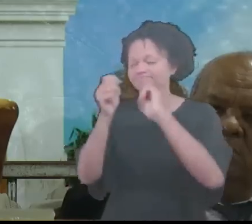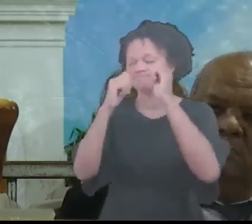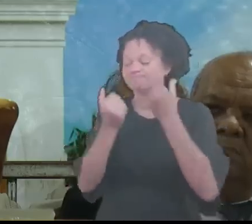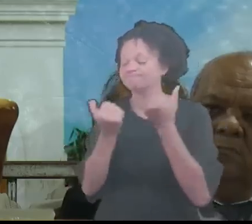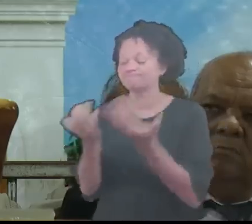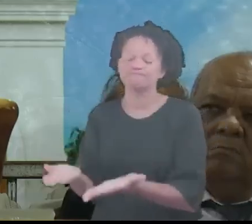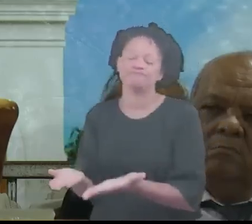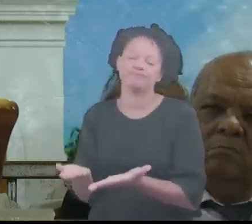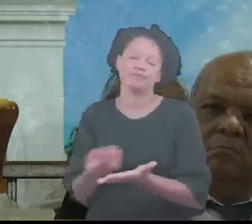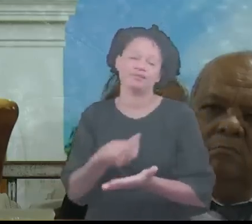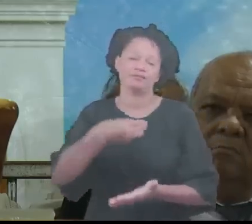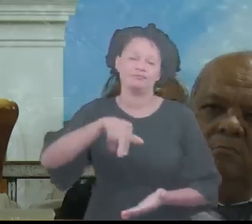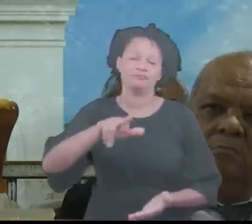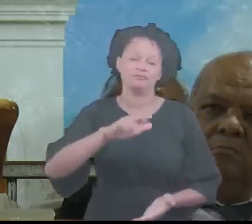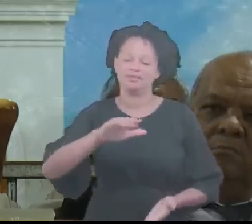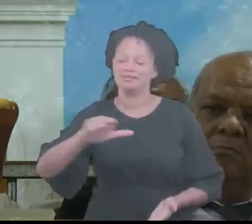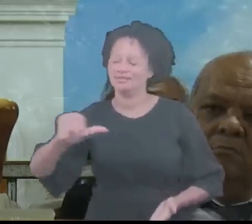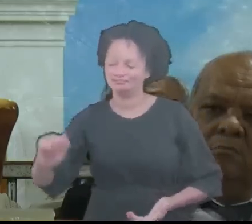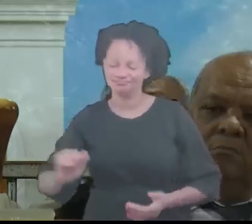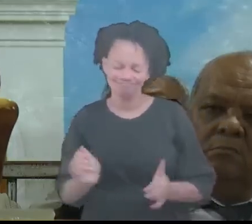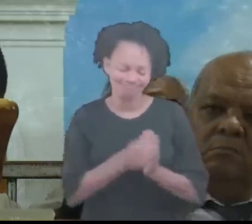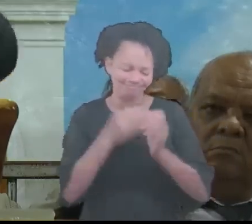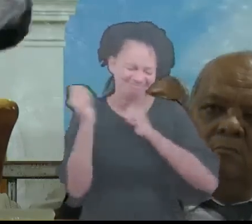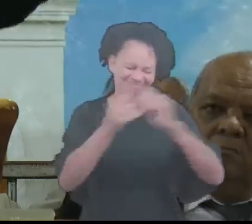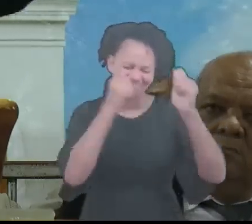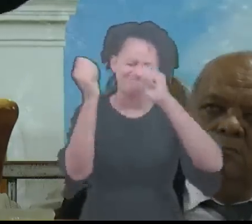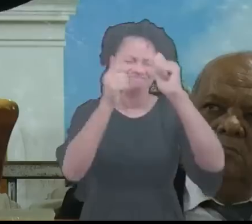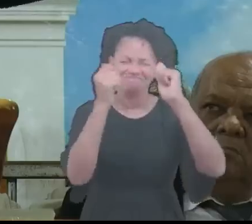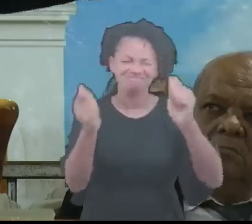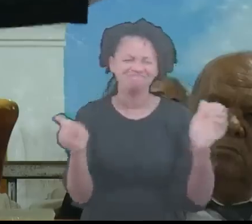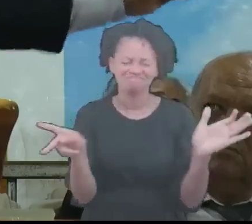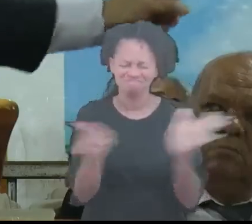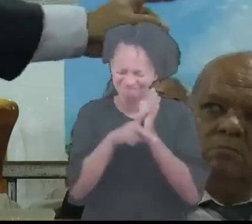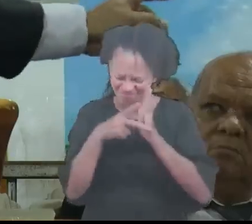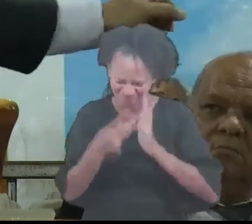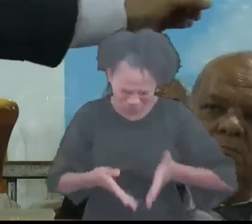Mirra. Aleluia! Mirra do nascimento até a morte.